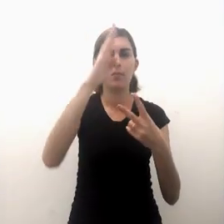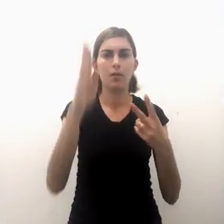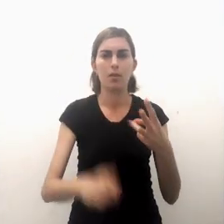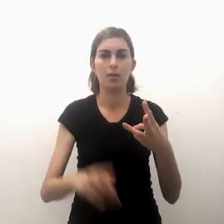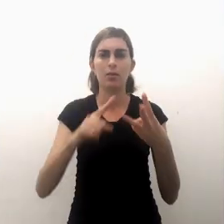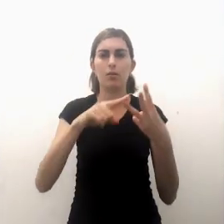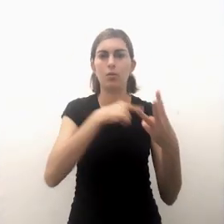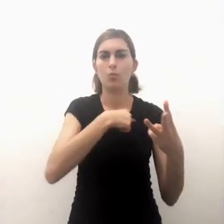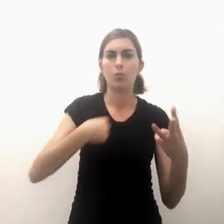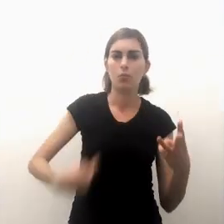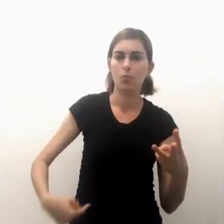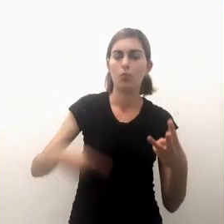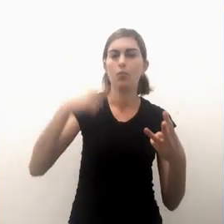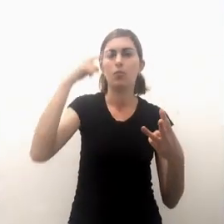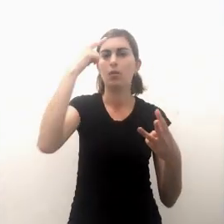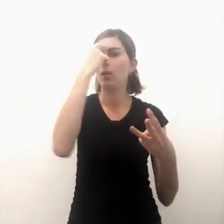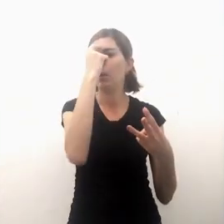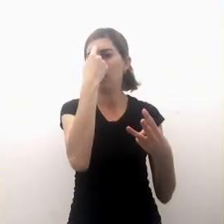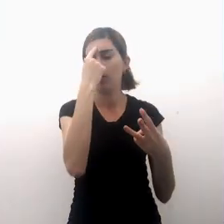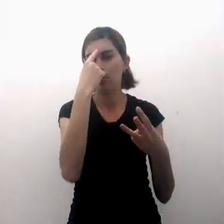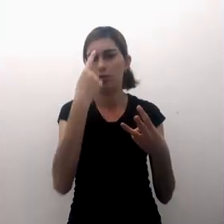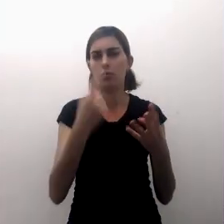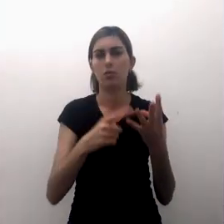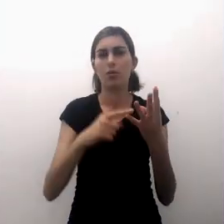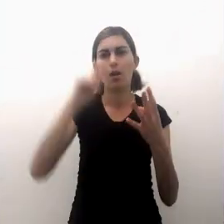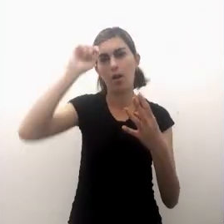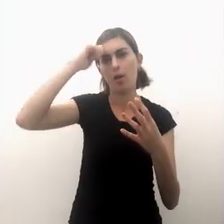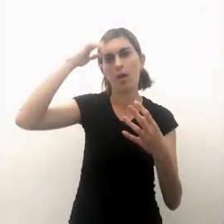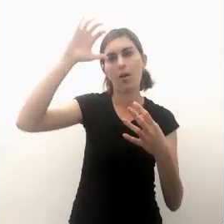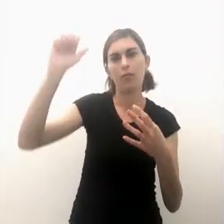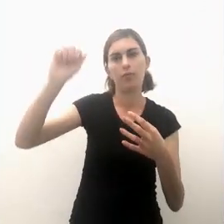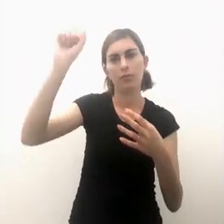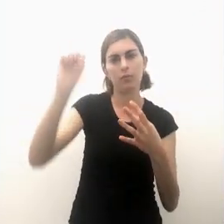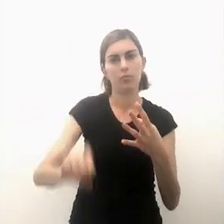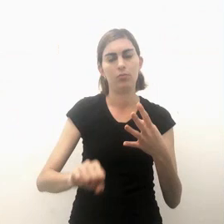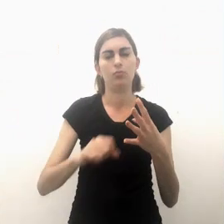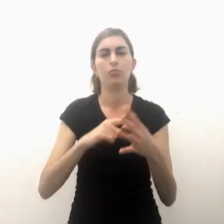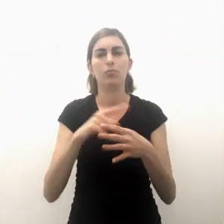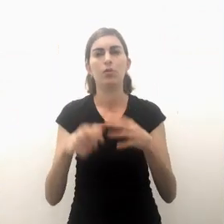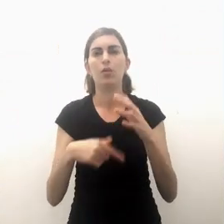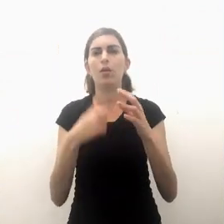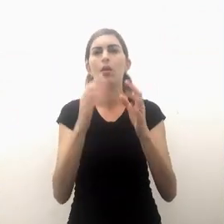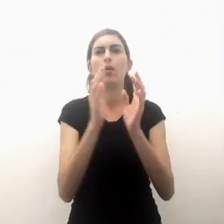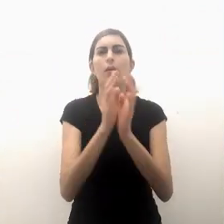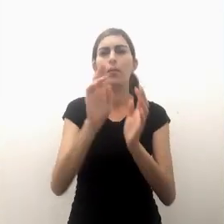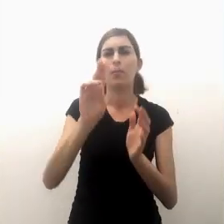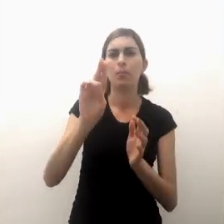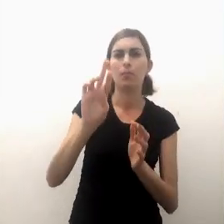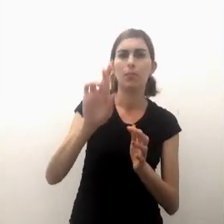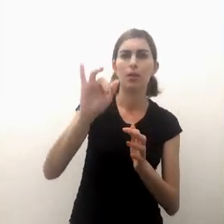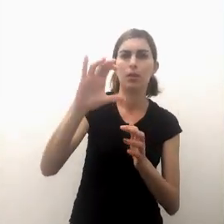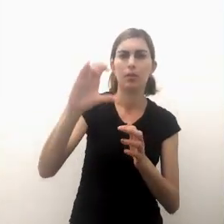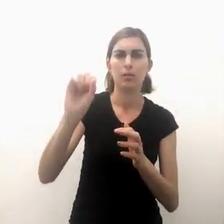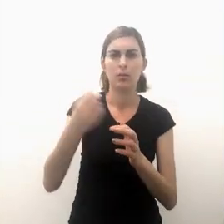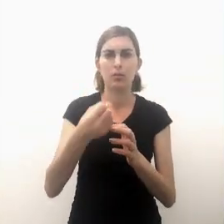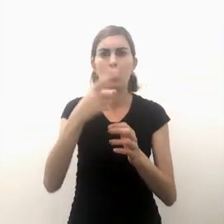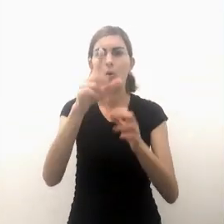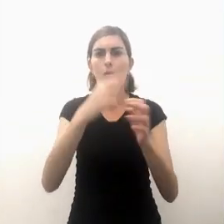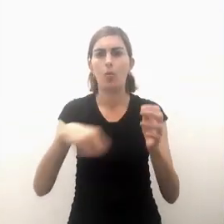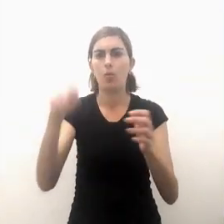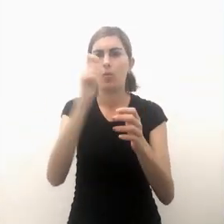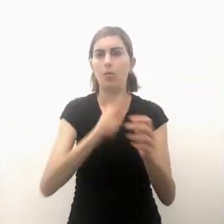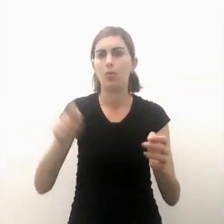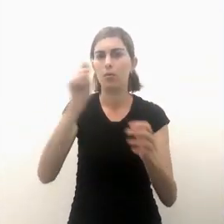Brasil, Índia, China e África do Sul. Acompanha comigo agora, gente. Os BRICS são um grupo, uma organização de